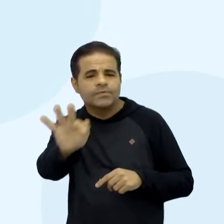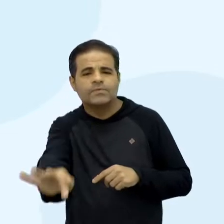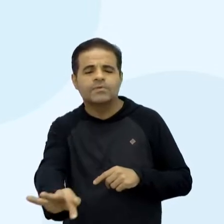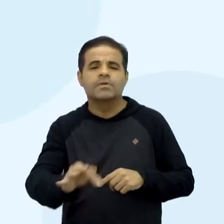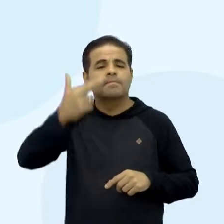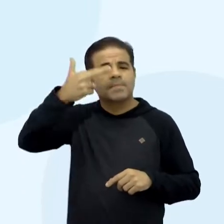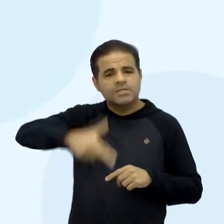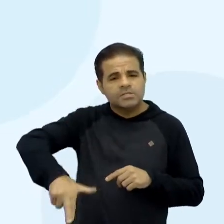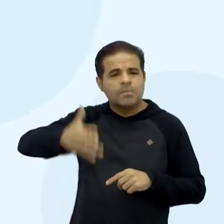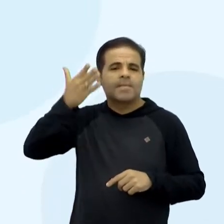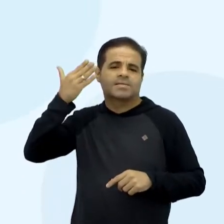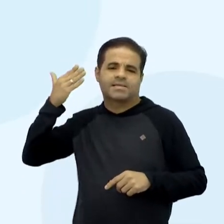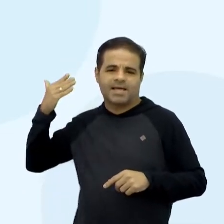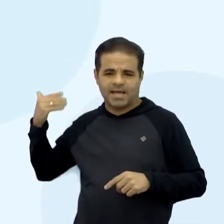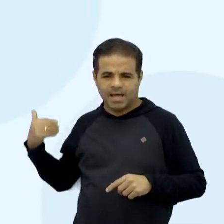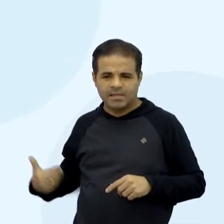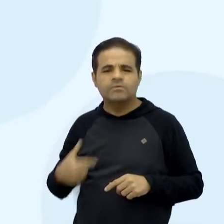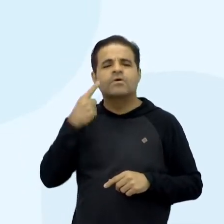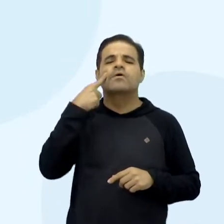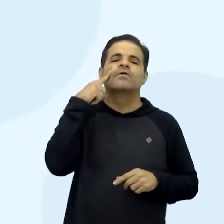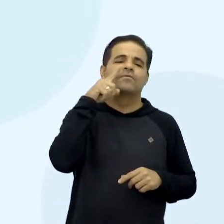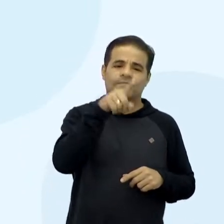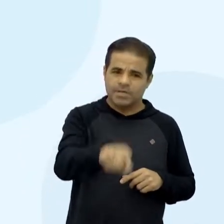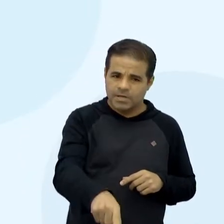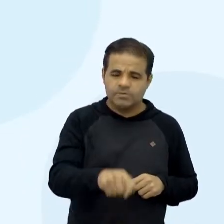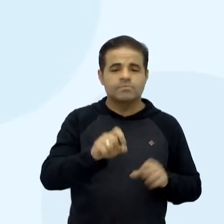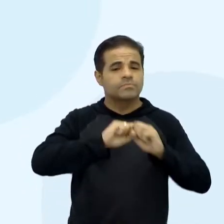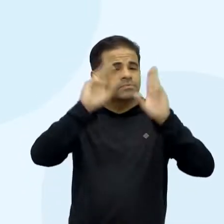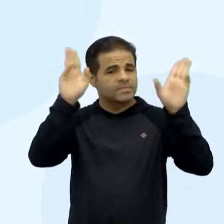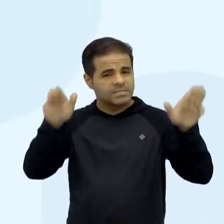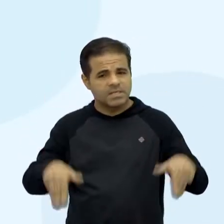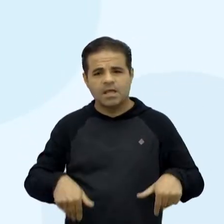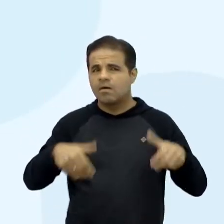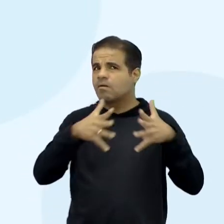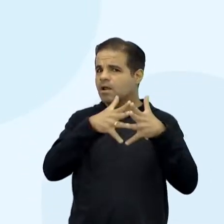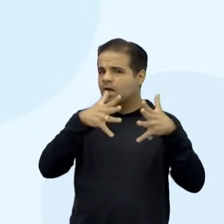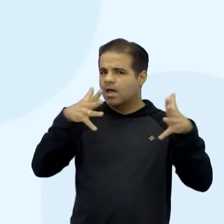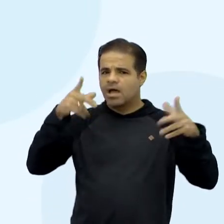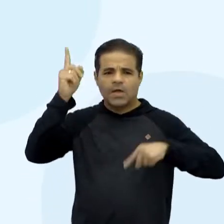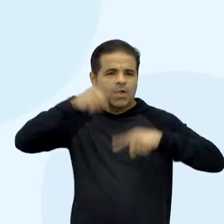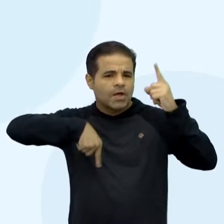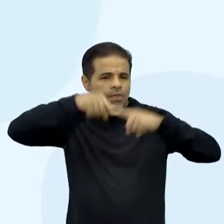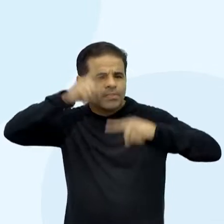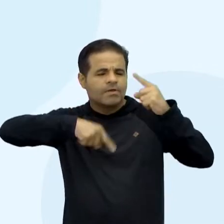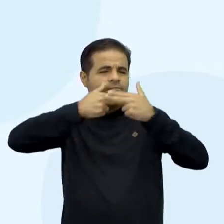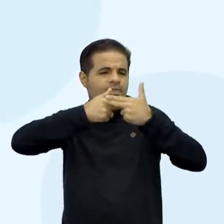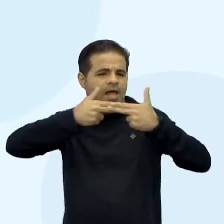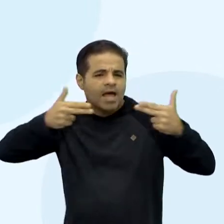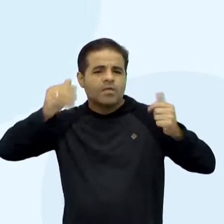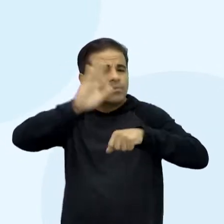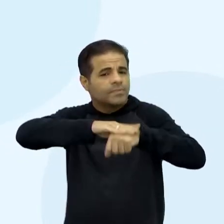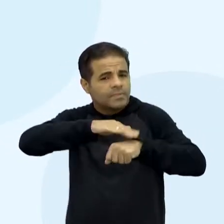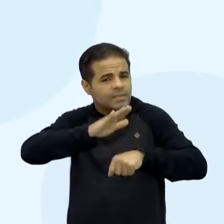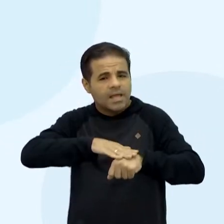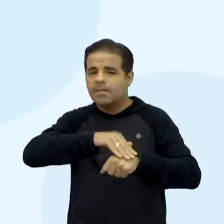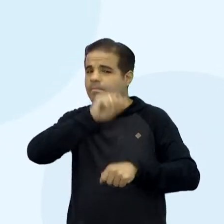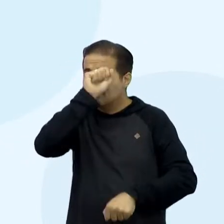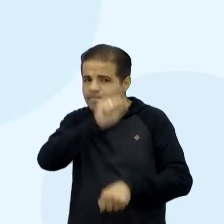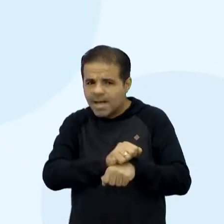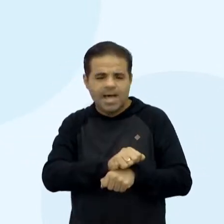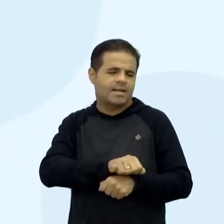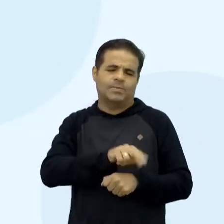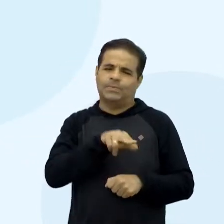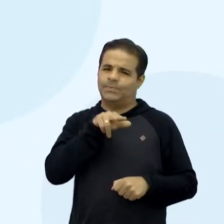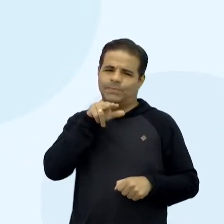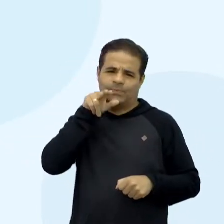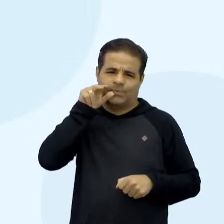futuro repetir o passado. E eu vejo um museu de grandes novidades. O tempo não para. Promauro, você